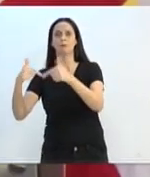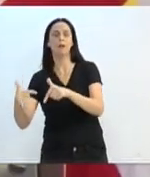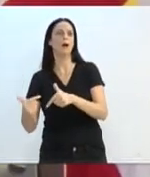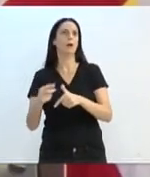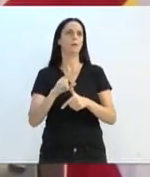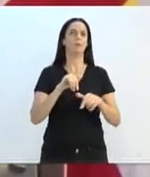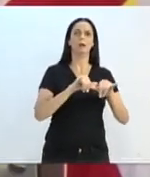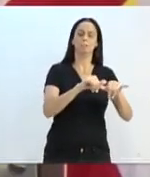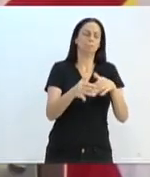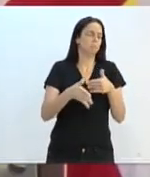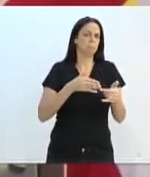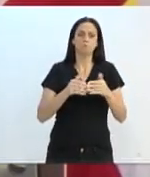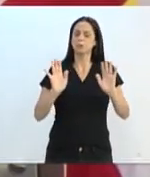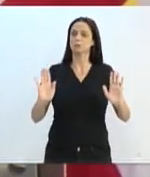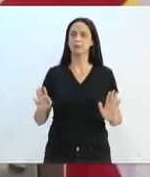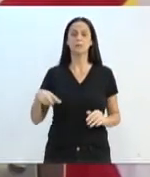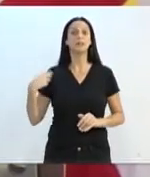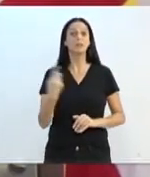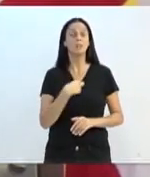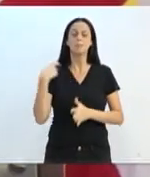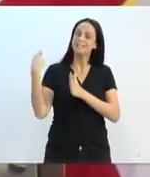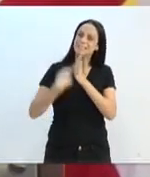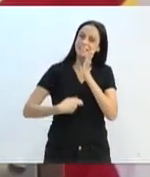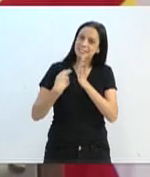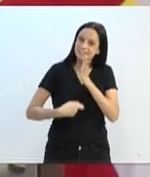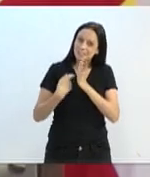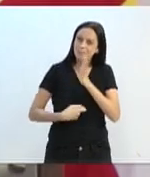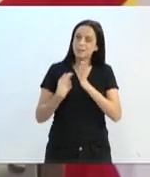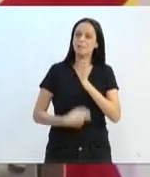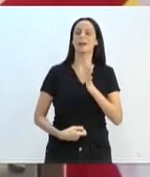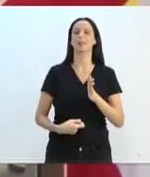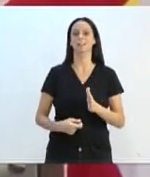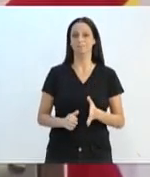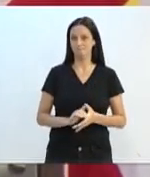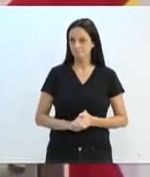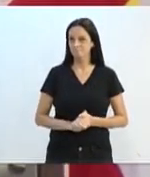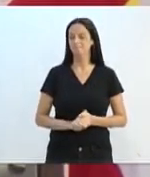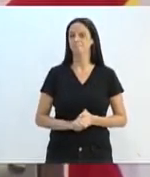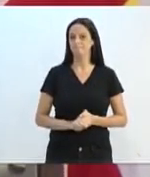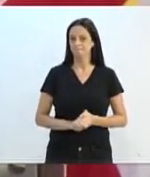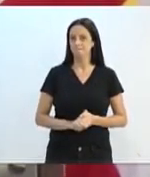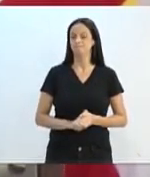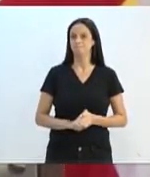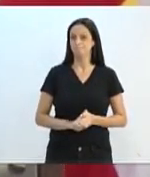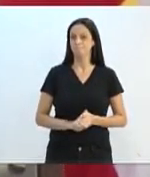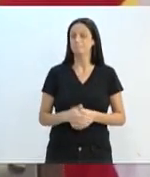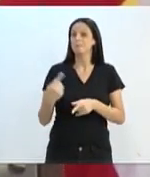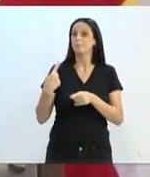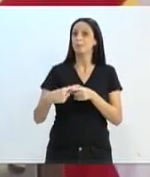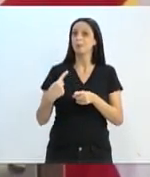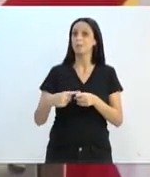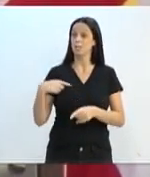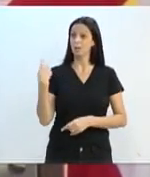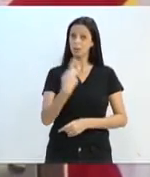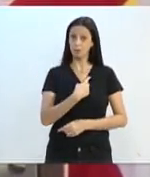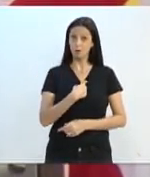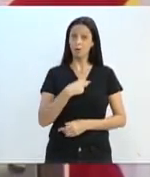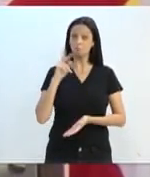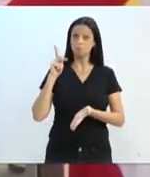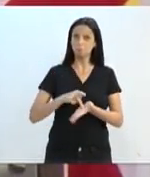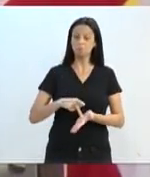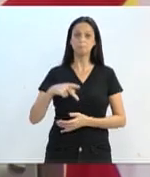coisa que nós temos que brigar e bater em cima disso, aí, companheiros vereadores, para que nós que estamos aqui eleitos para nós